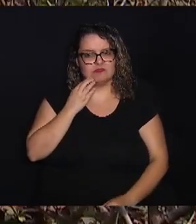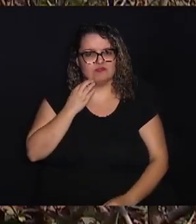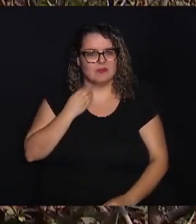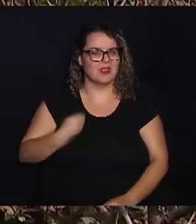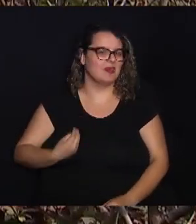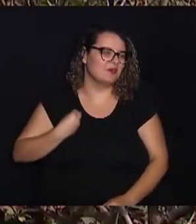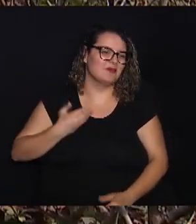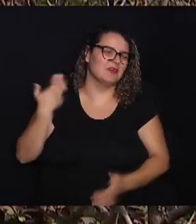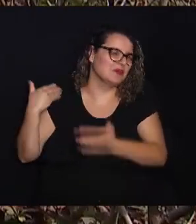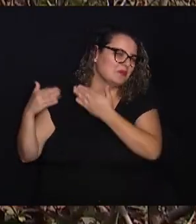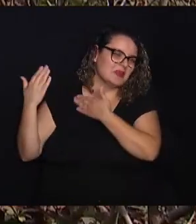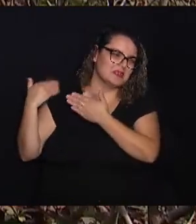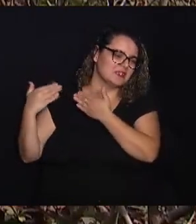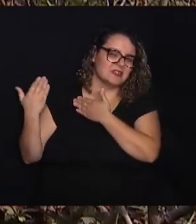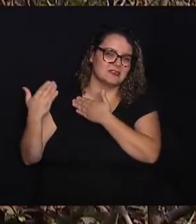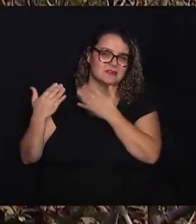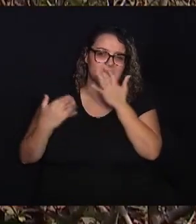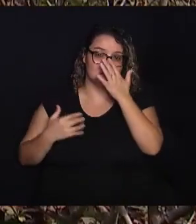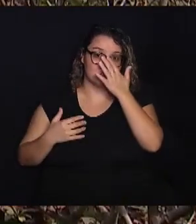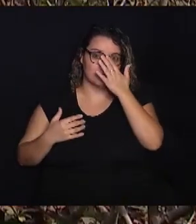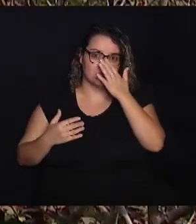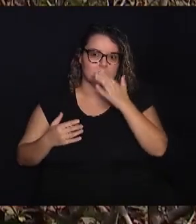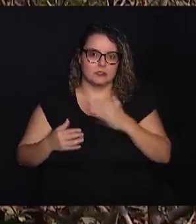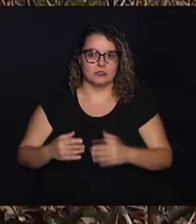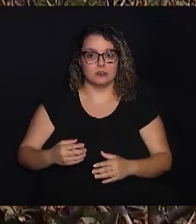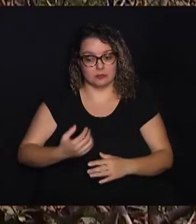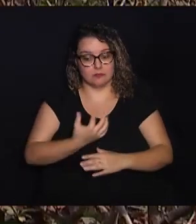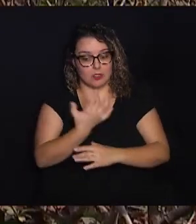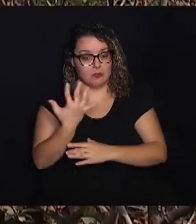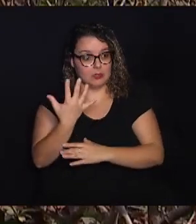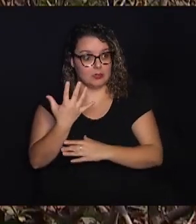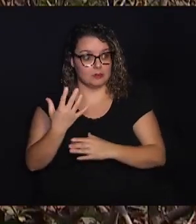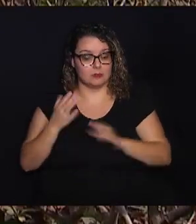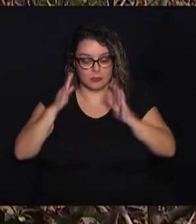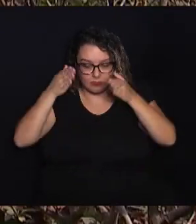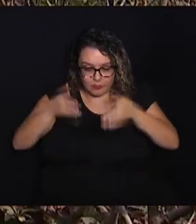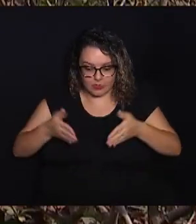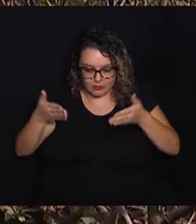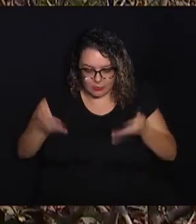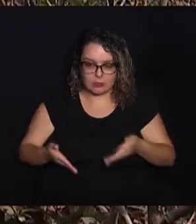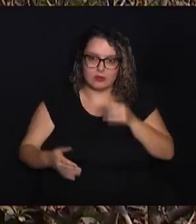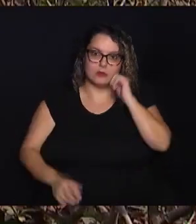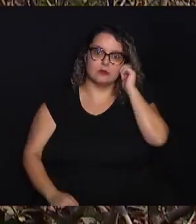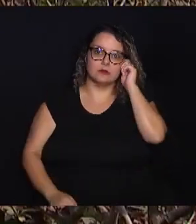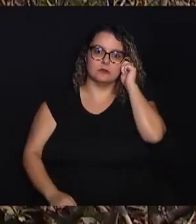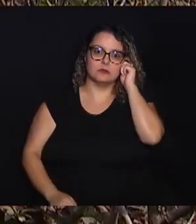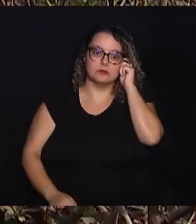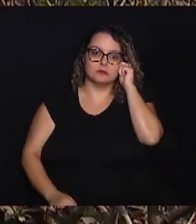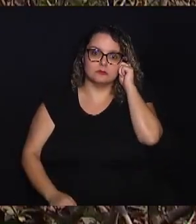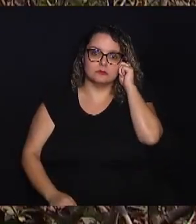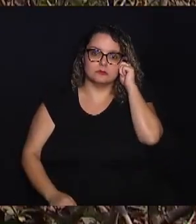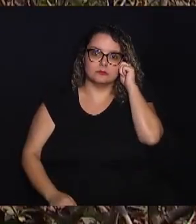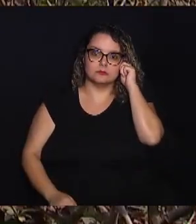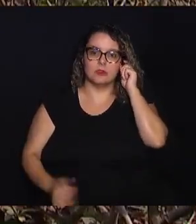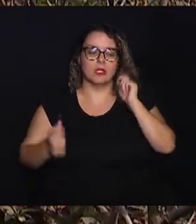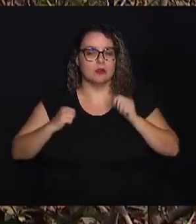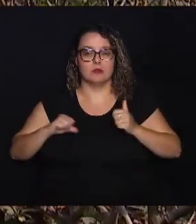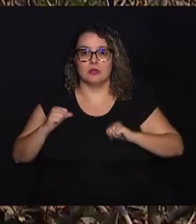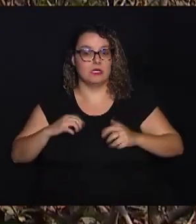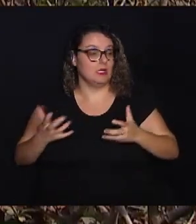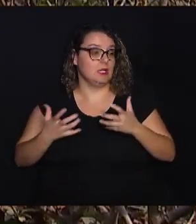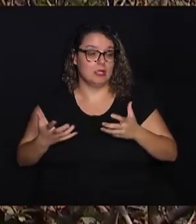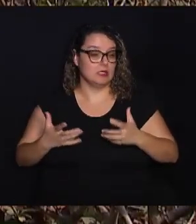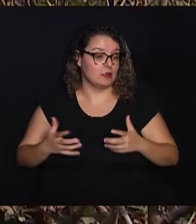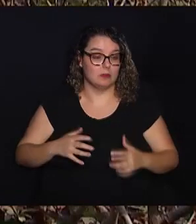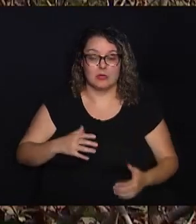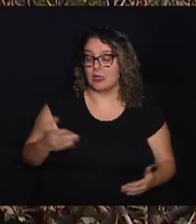passado, né? Então, ele me colocava no presente, eu preciso cuidar dessa pé. E aí vem aquela questão da ansiedade, que a gente quer tudo para